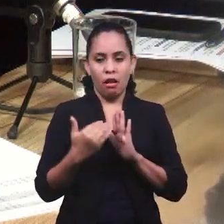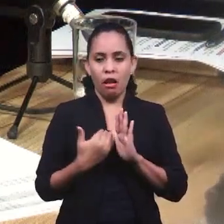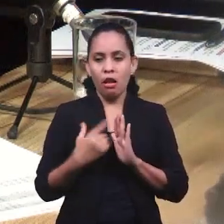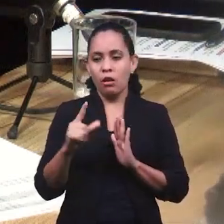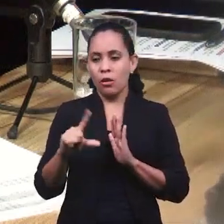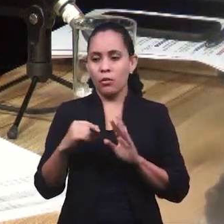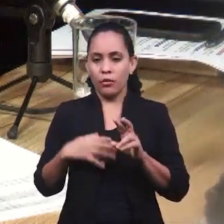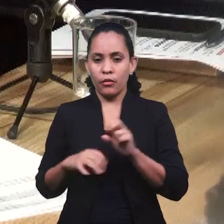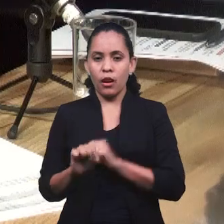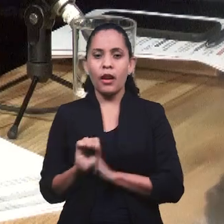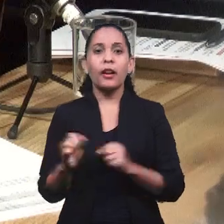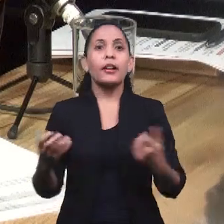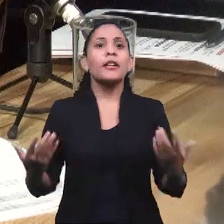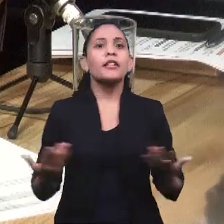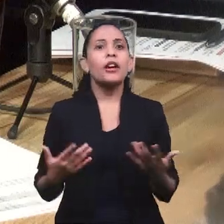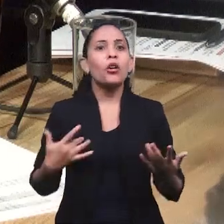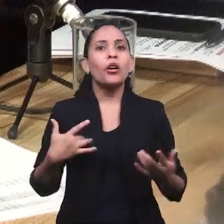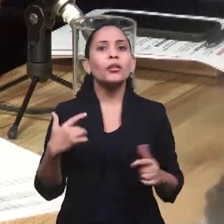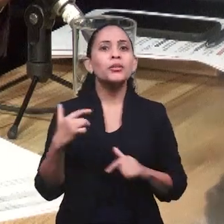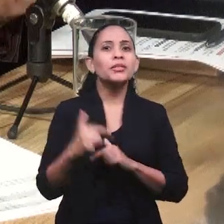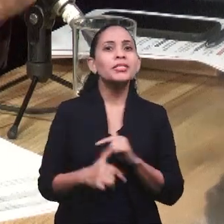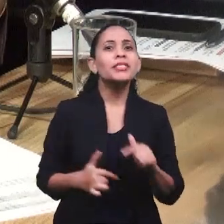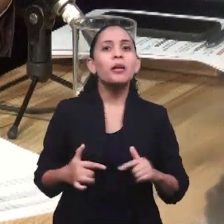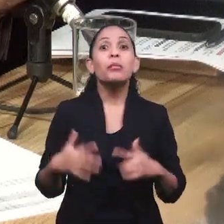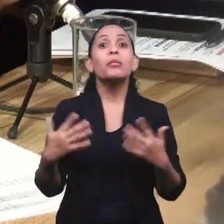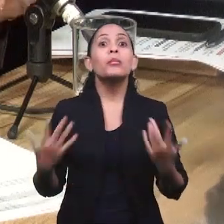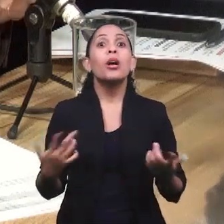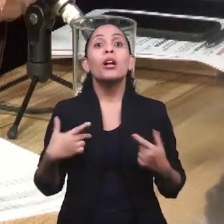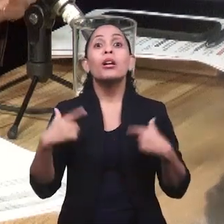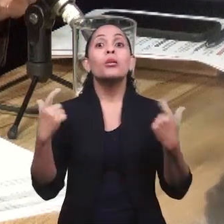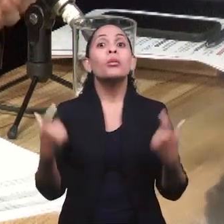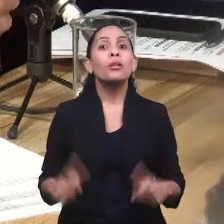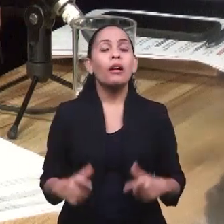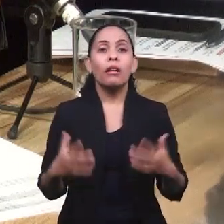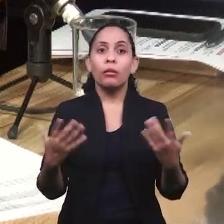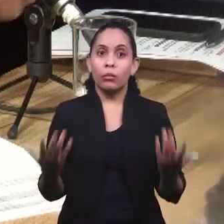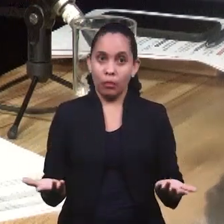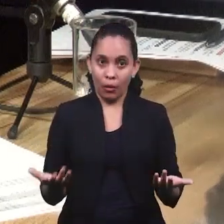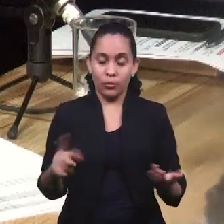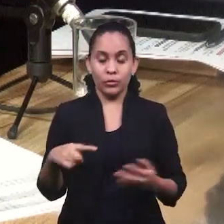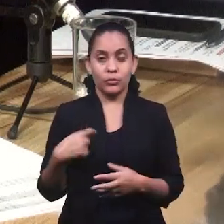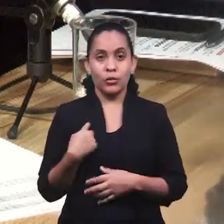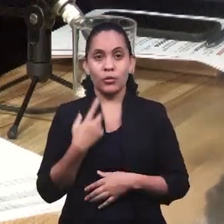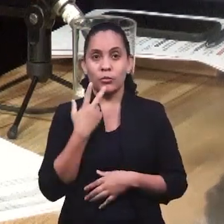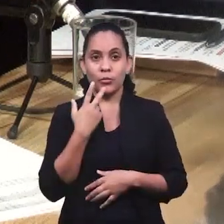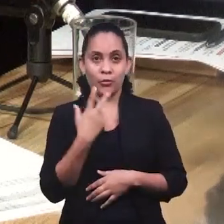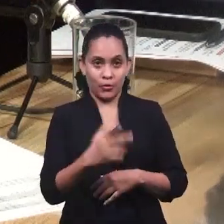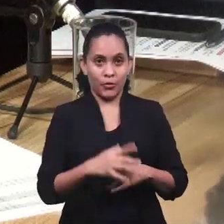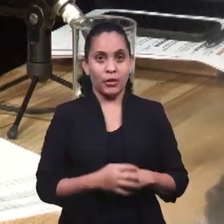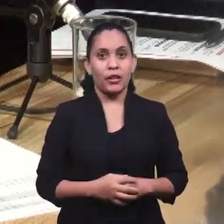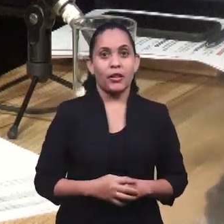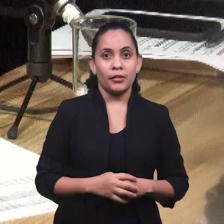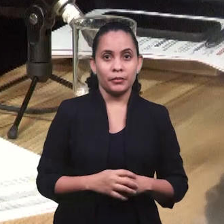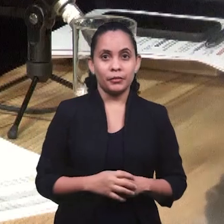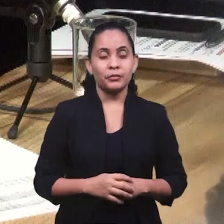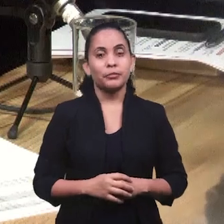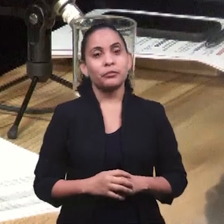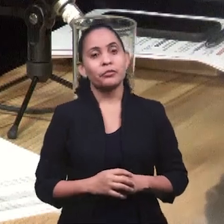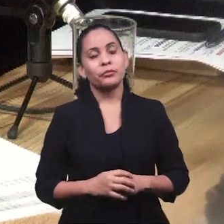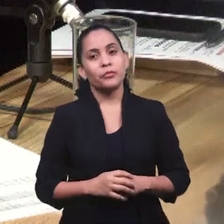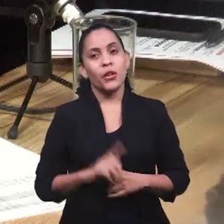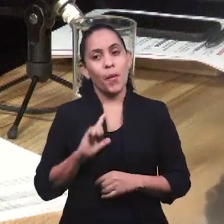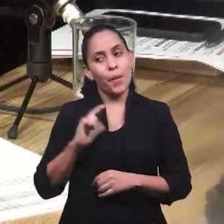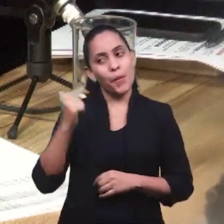me formei, e agora? Eu vou para o mercado de trabalho, aonde eu posso atuar? Isso aí. Nós vamos falar um pouquinho aqui sobre isso